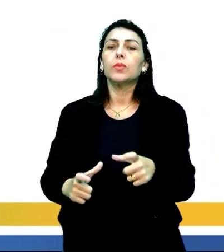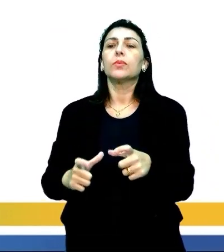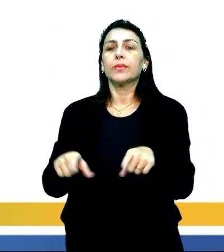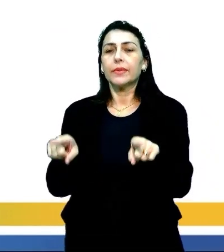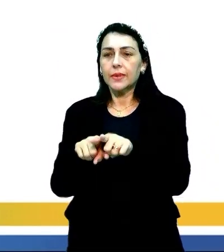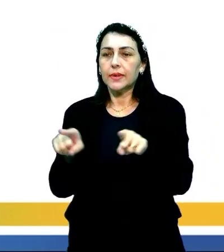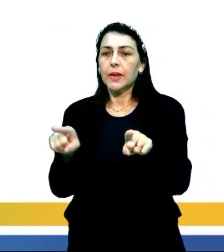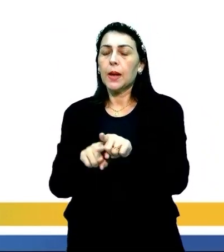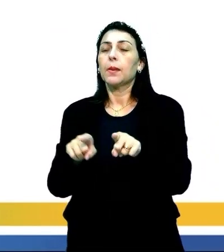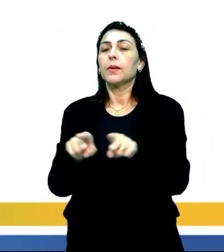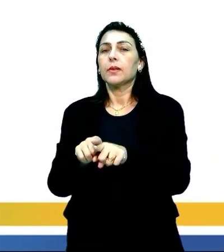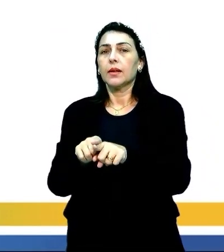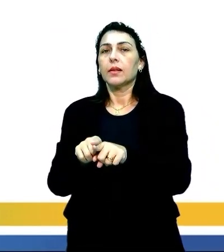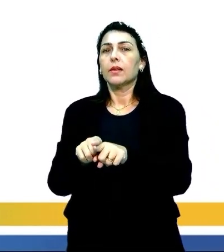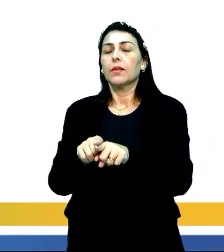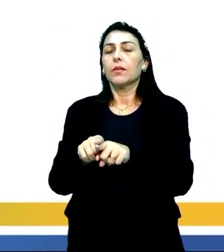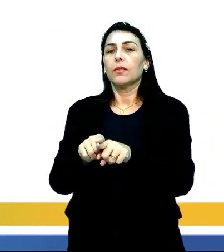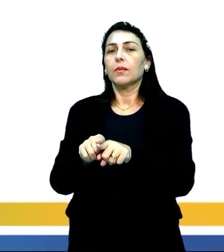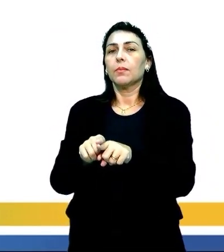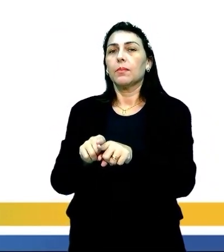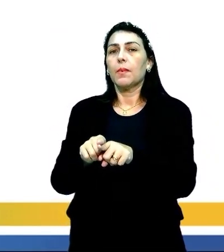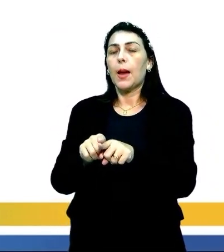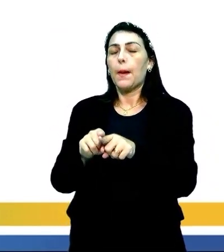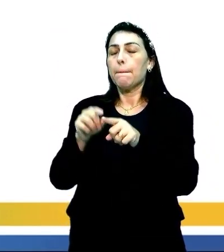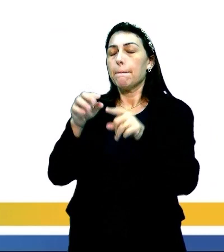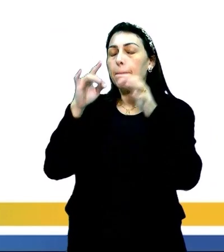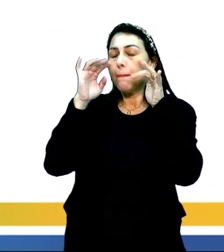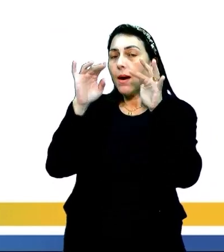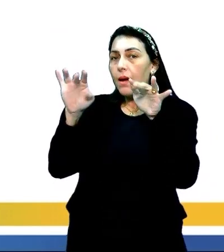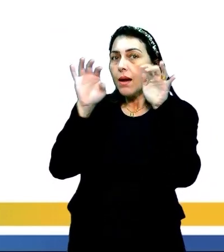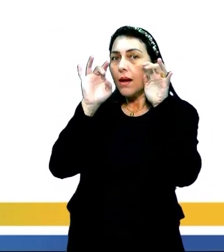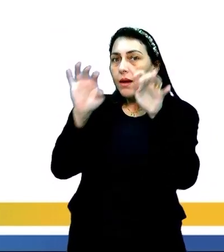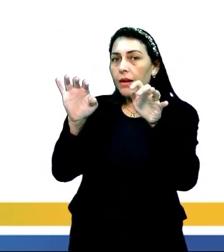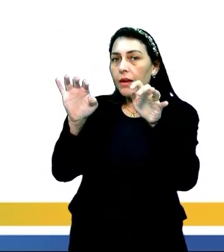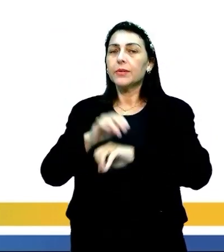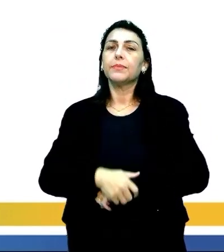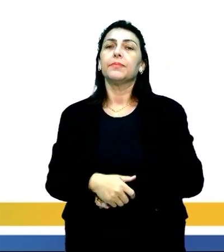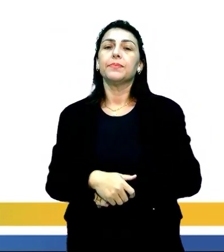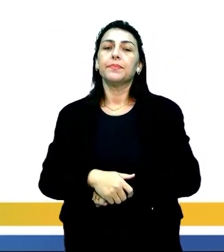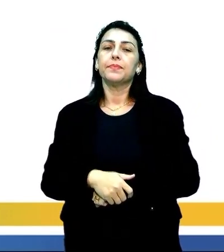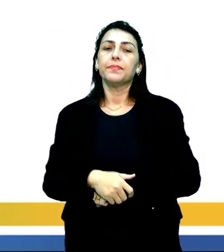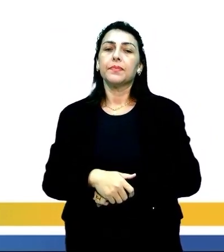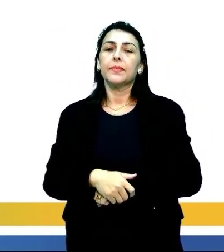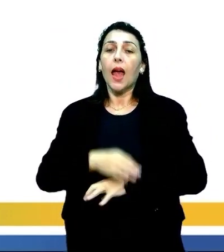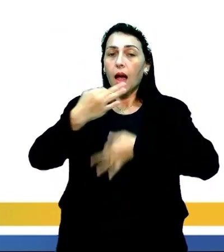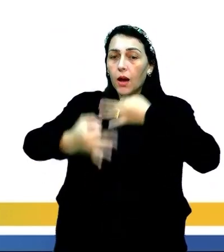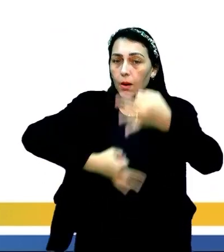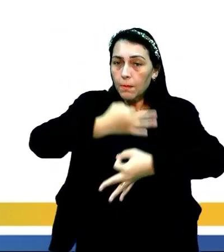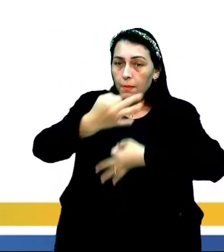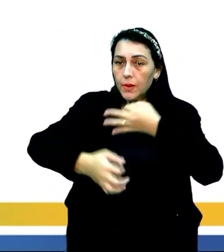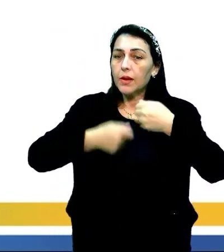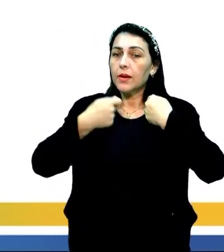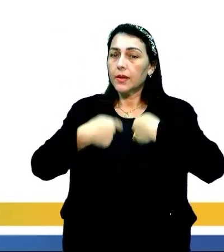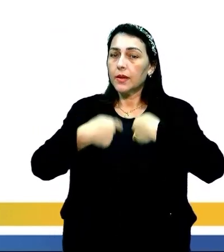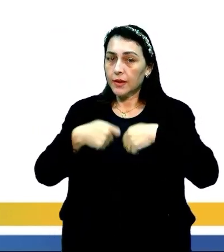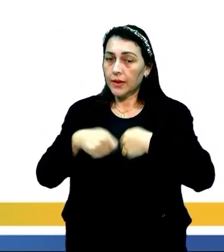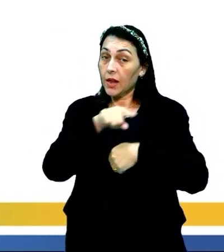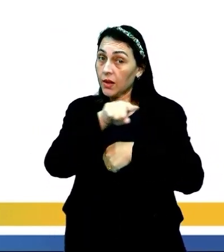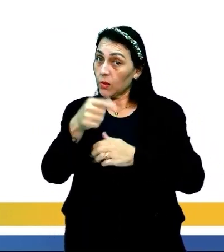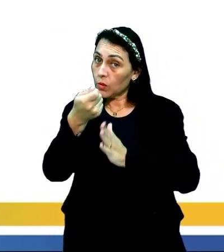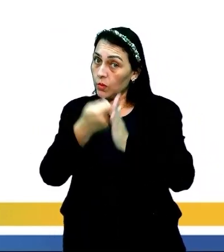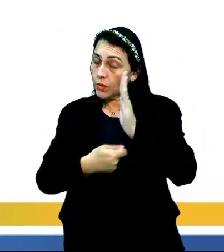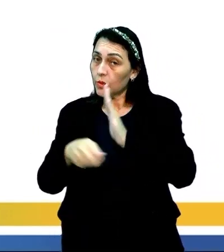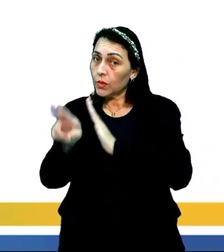determinados públicos ficam à margem dessa maravilha ficcional. A argumentação que você vai utilizar na